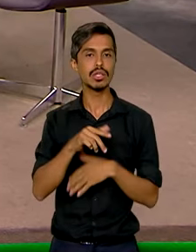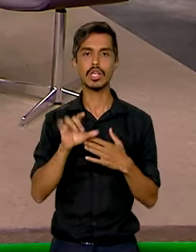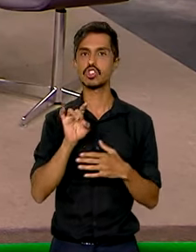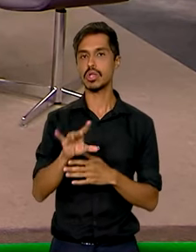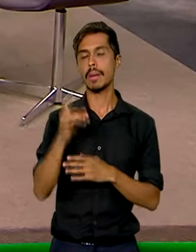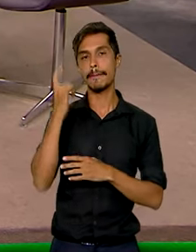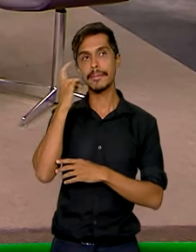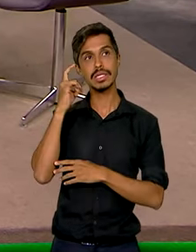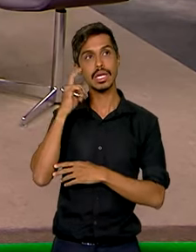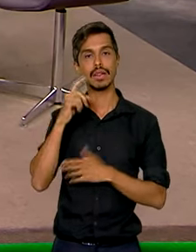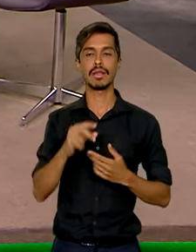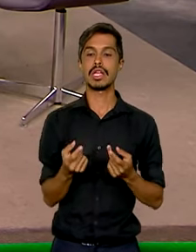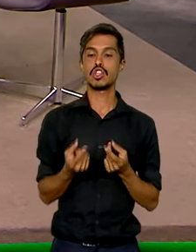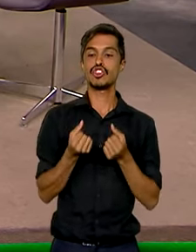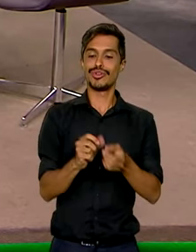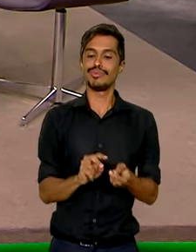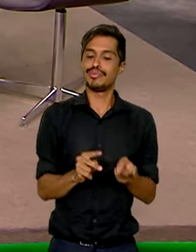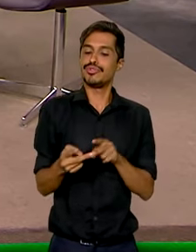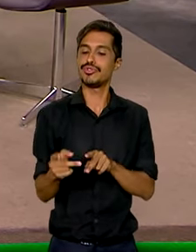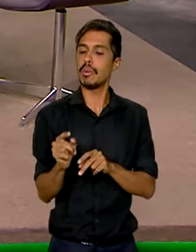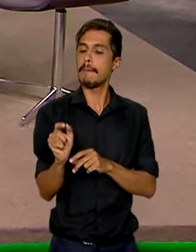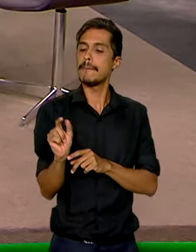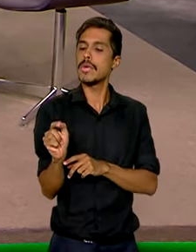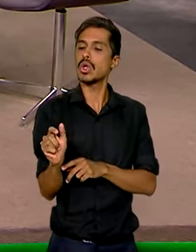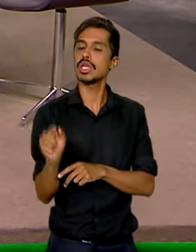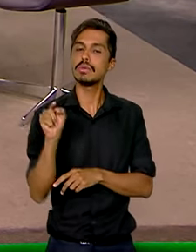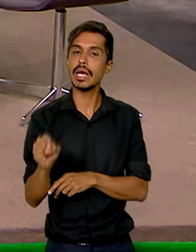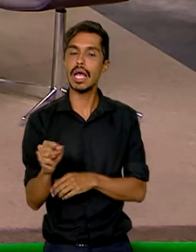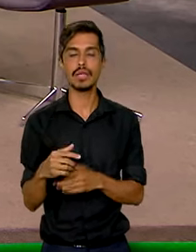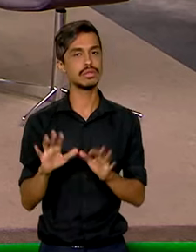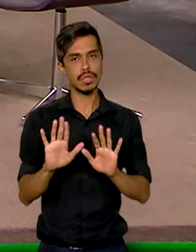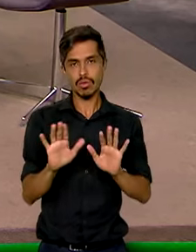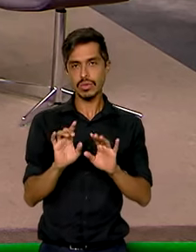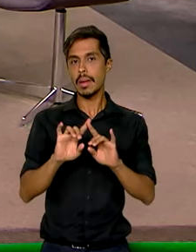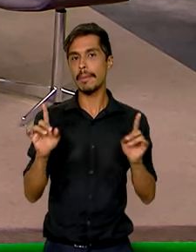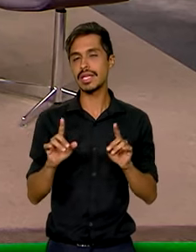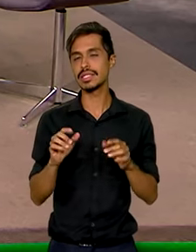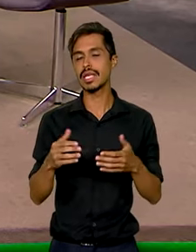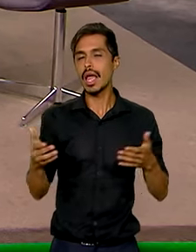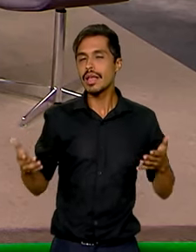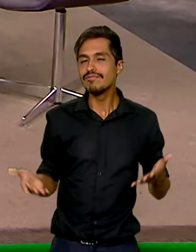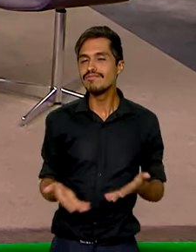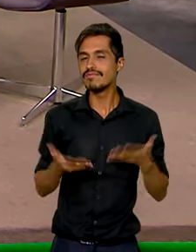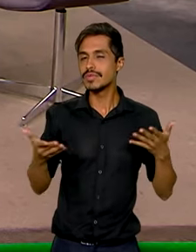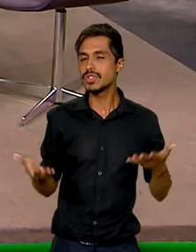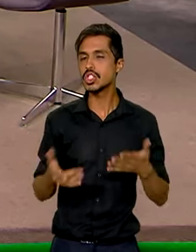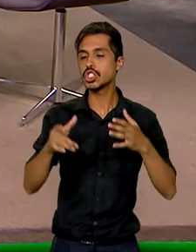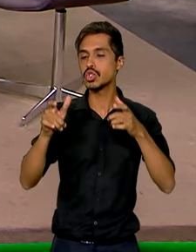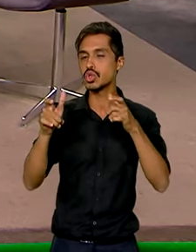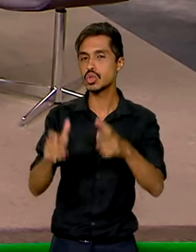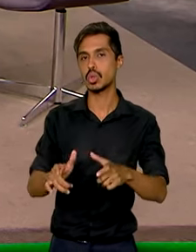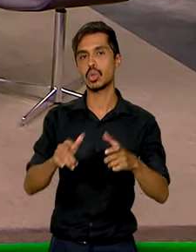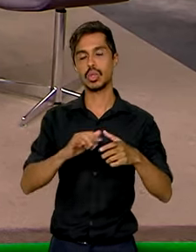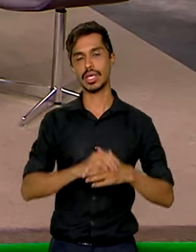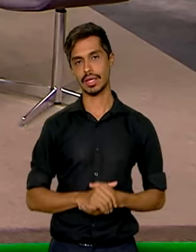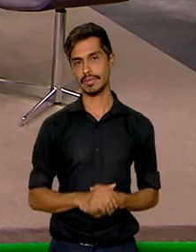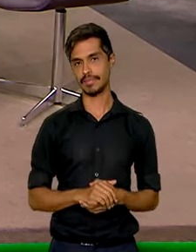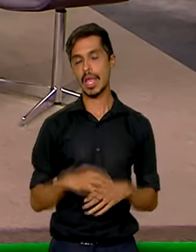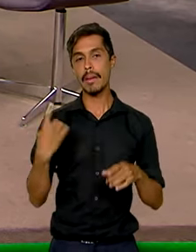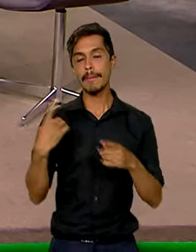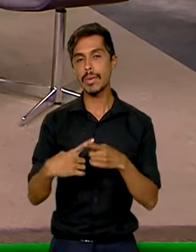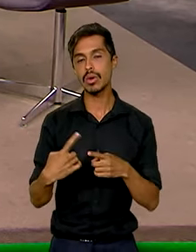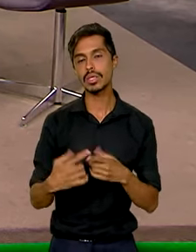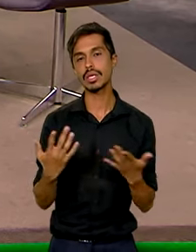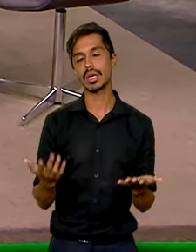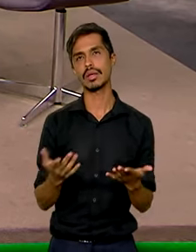pensar na transferência de renda que chega para essas famílias. É o aquecimento, sabe, naquelas localidades, porque eu costumo